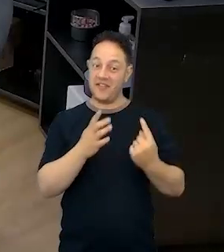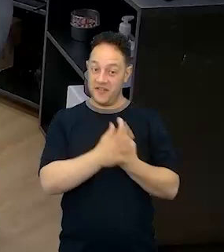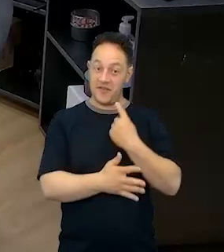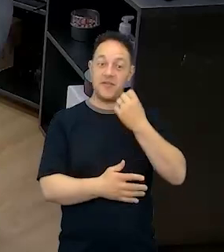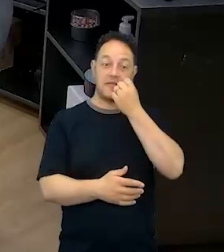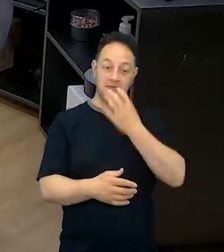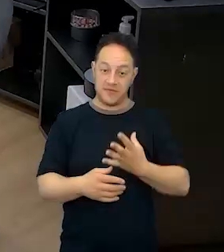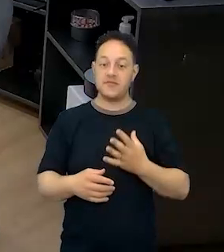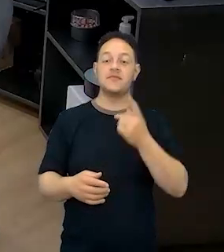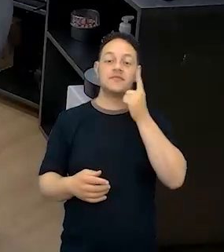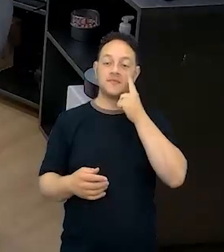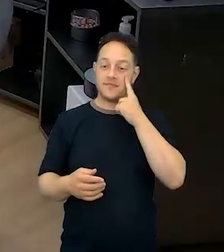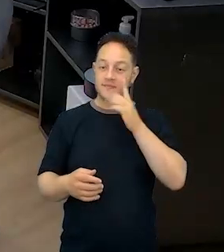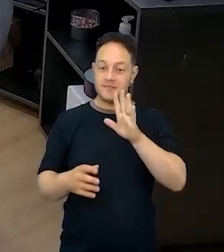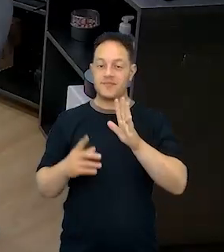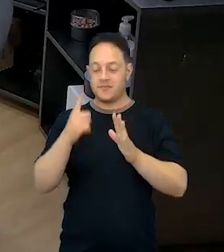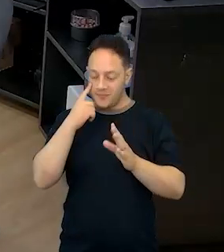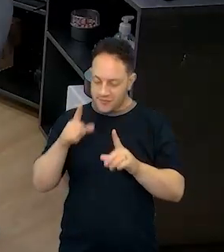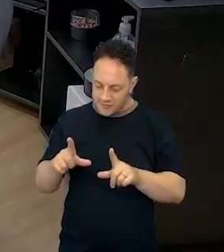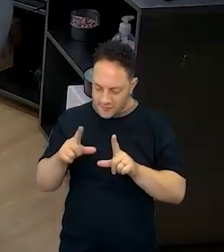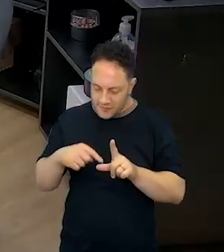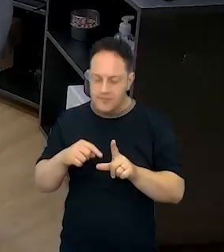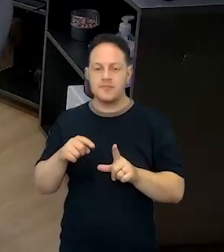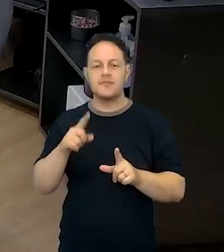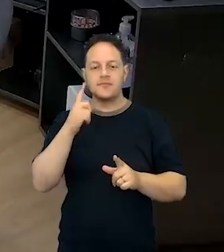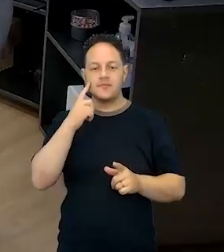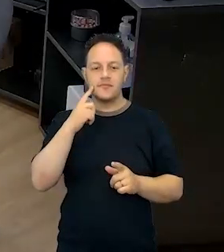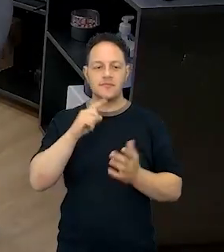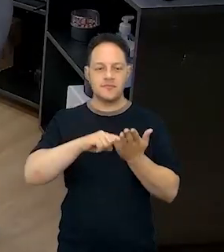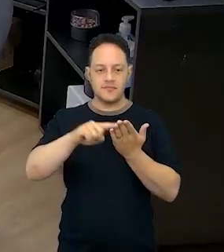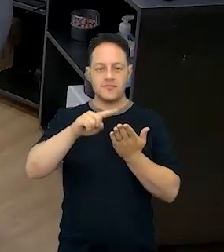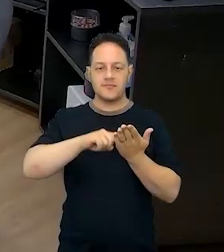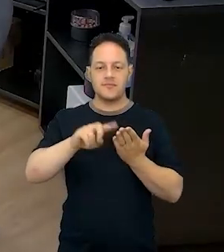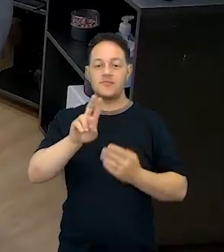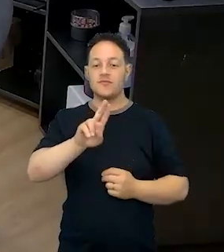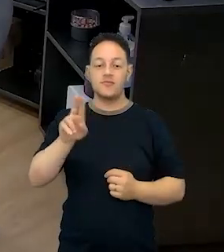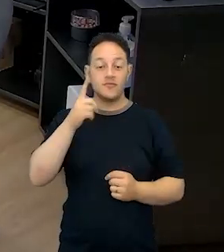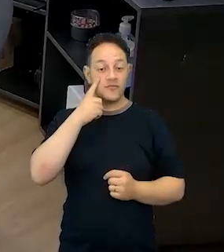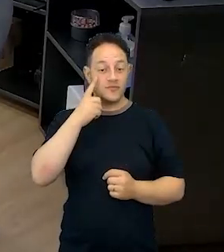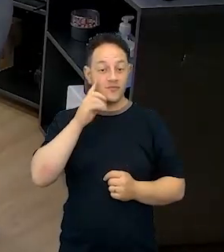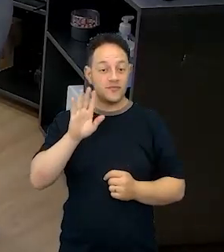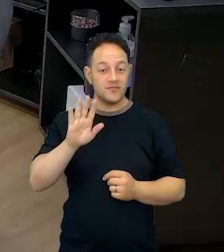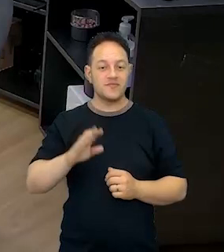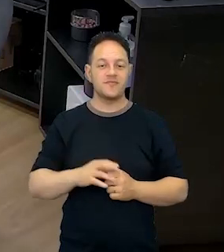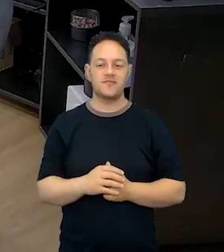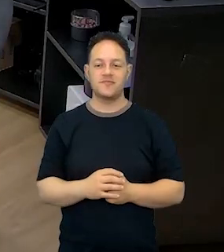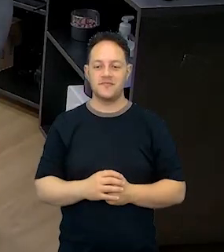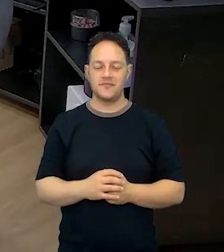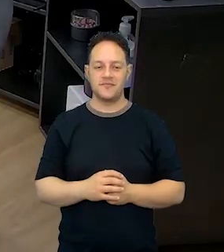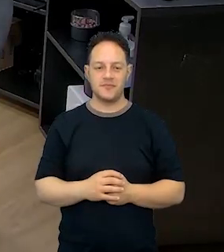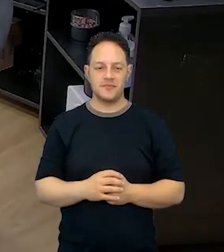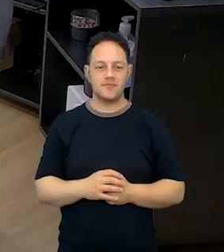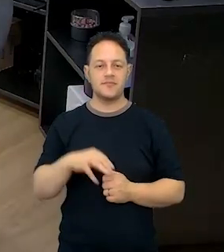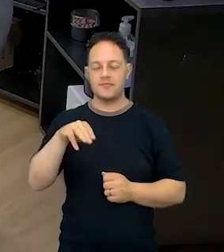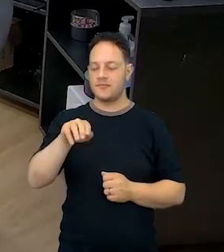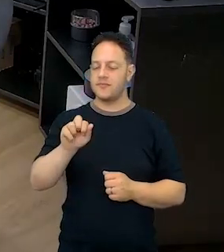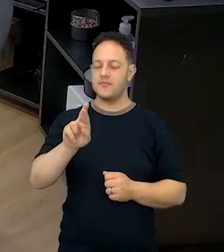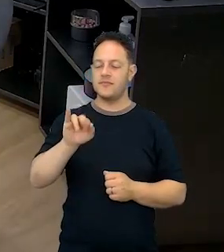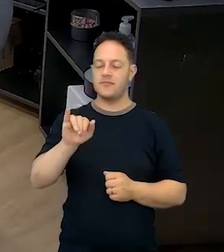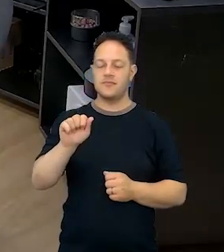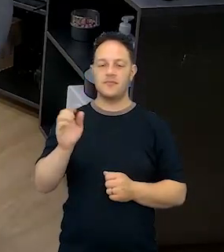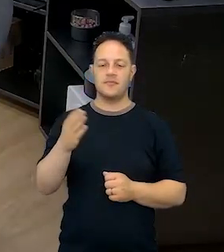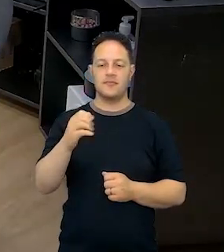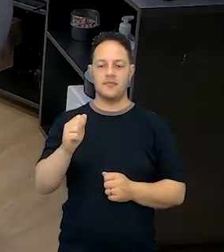da professora? Deixa eu pegar aqui, só um minutinho. Eu vou pegar aqui, acho que é Maria